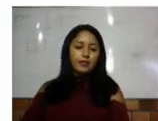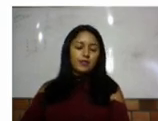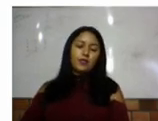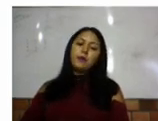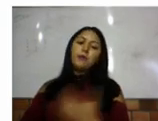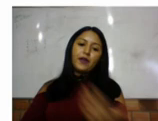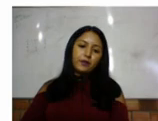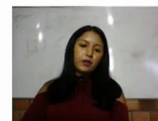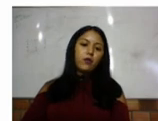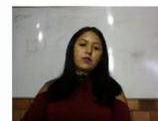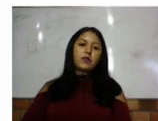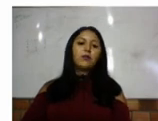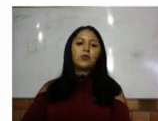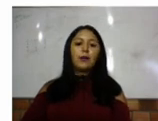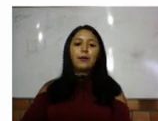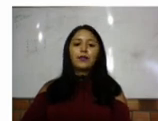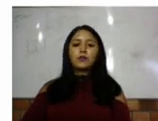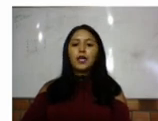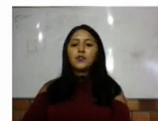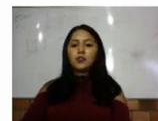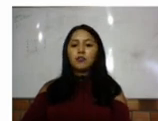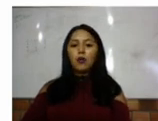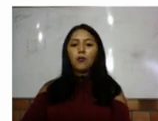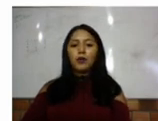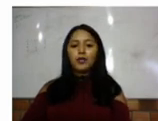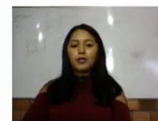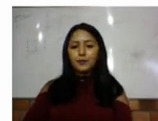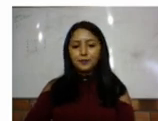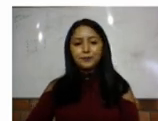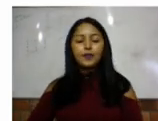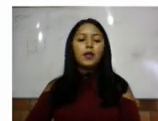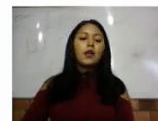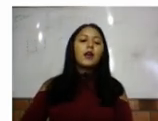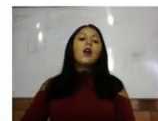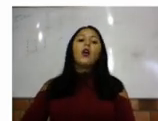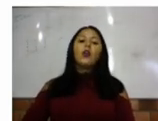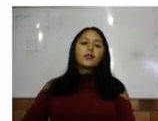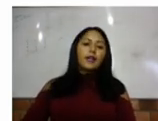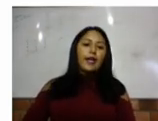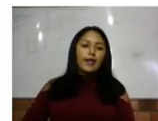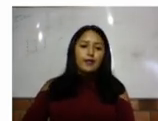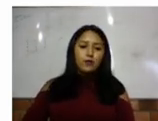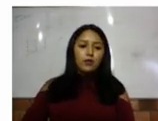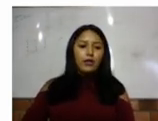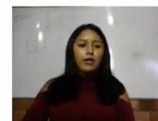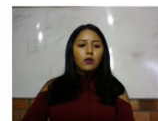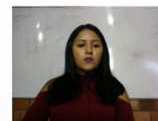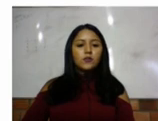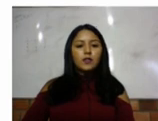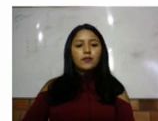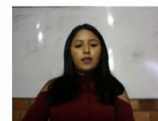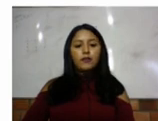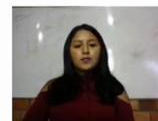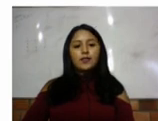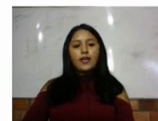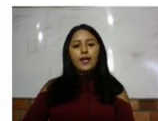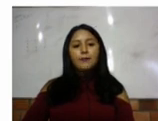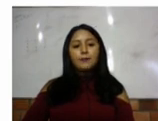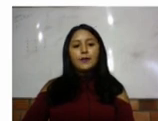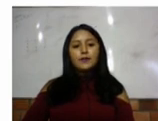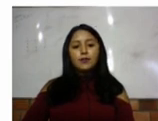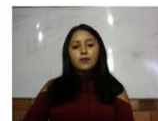lá pianista mesma coisa mudou apenas o artigo que acompanha aqui outra regra em los